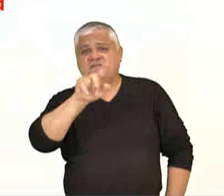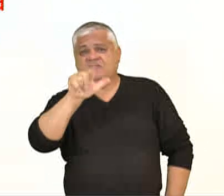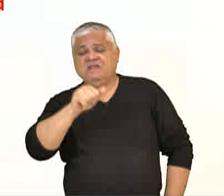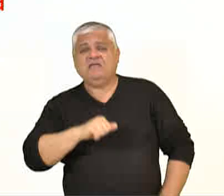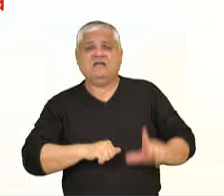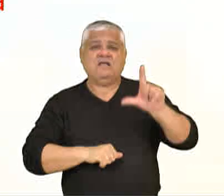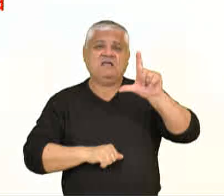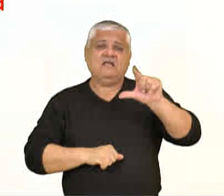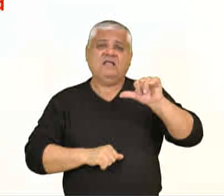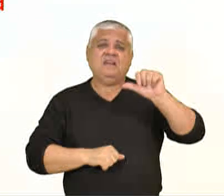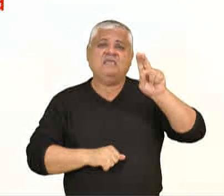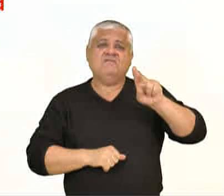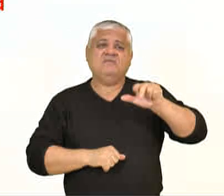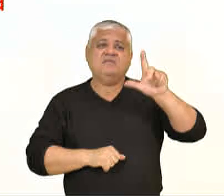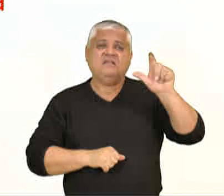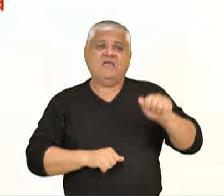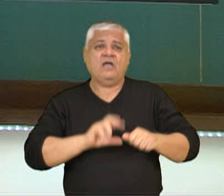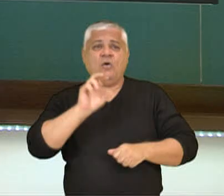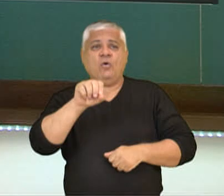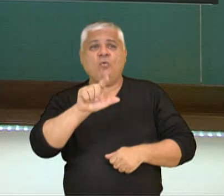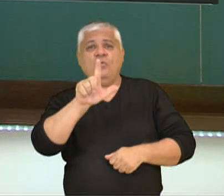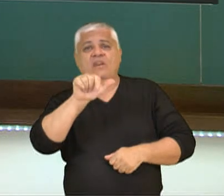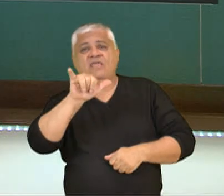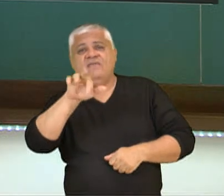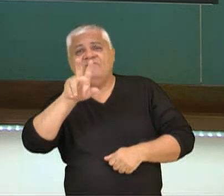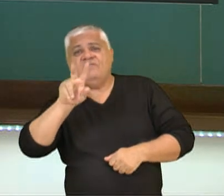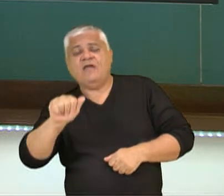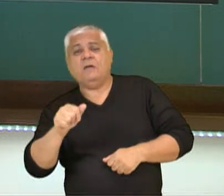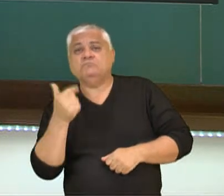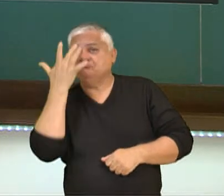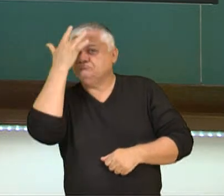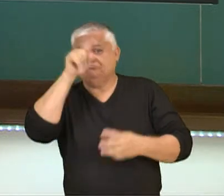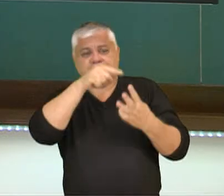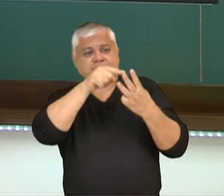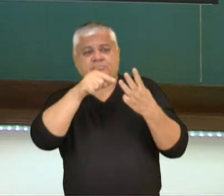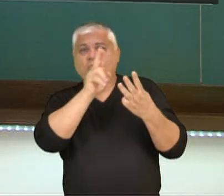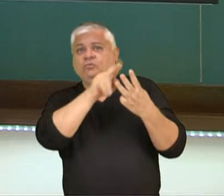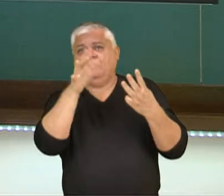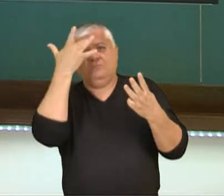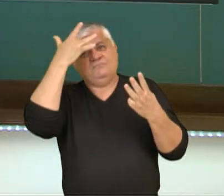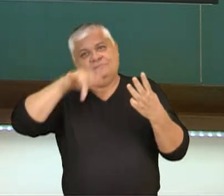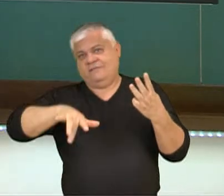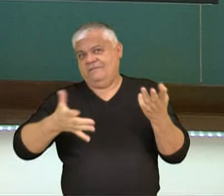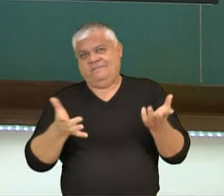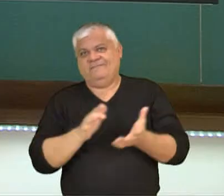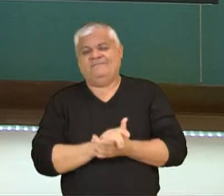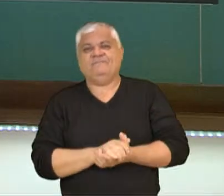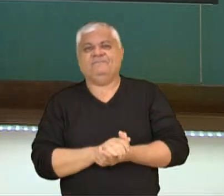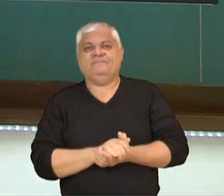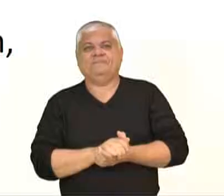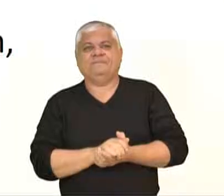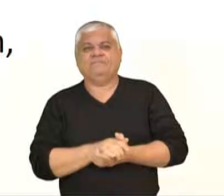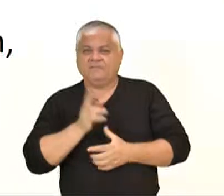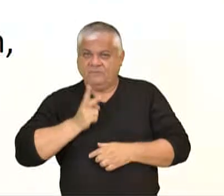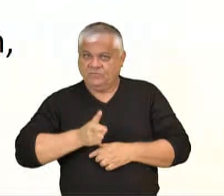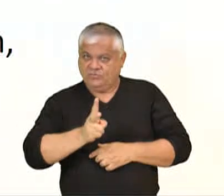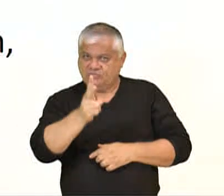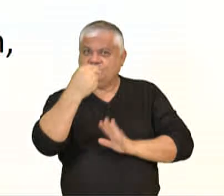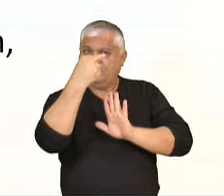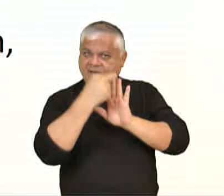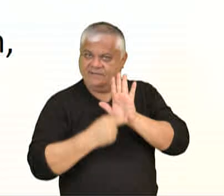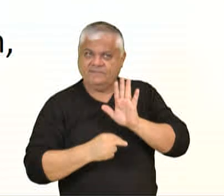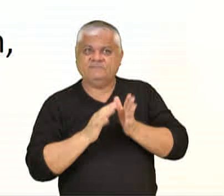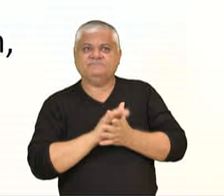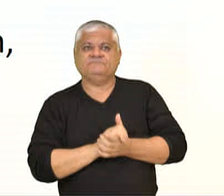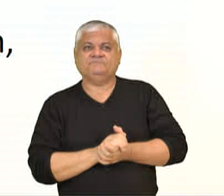Rivília ou Irlívia. A gente vai tentar descobrir até o final da nossa aula, né? Vamos então seguir com a nossa